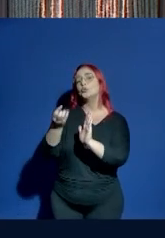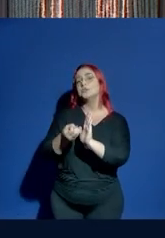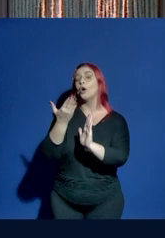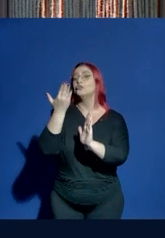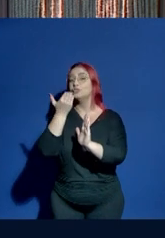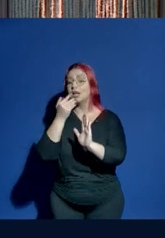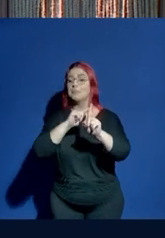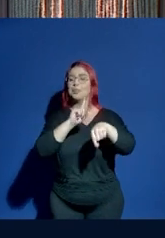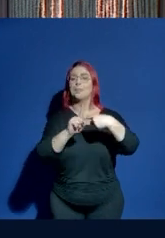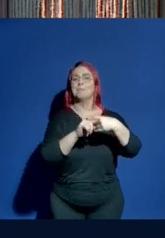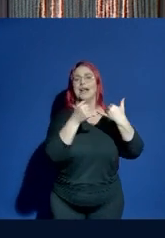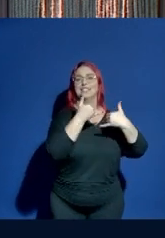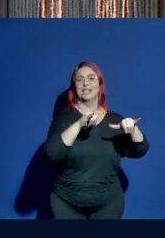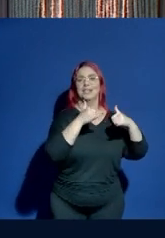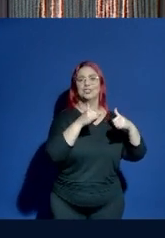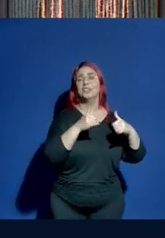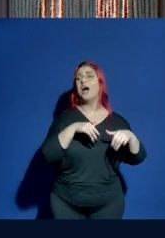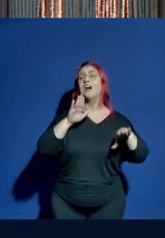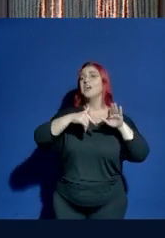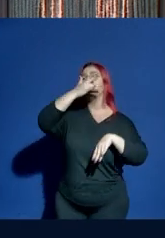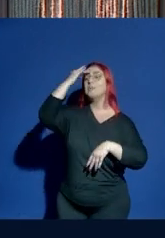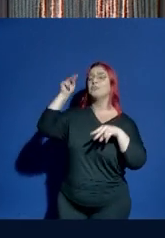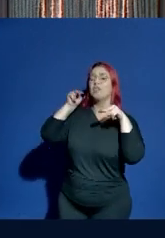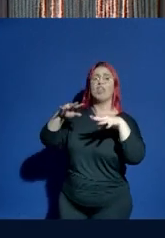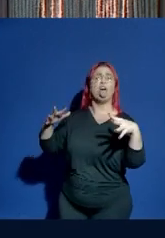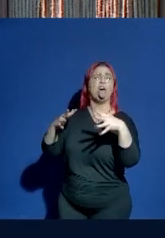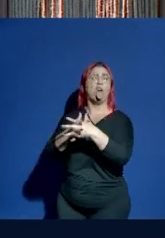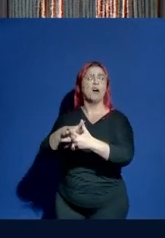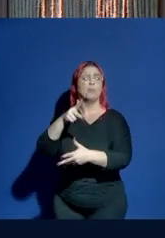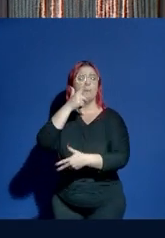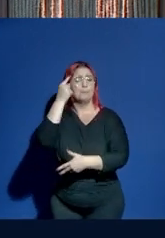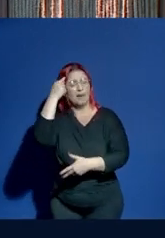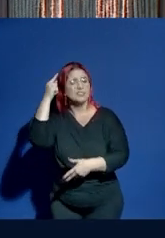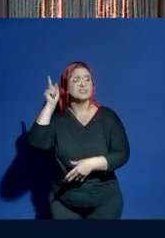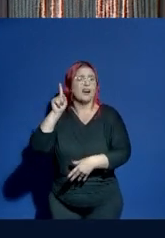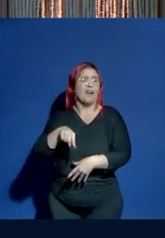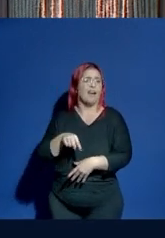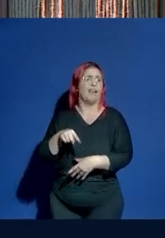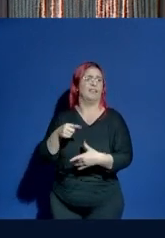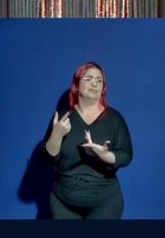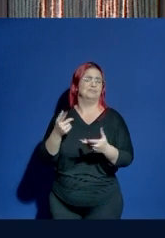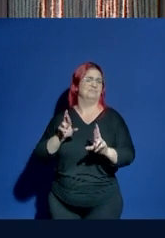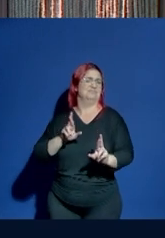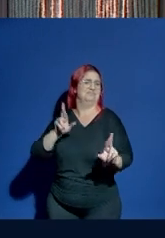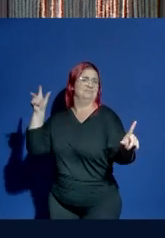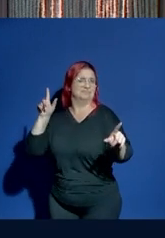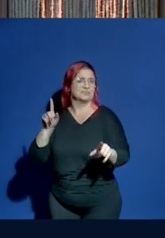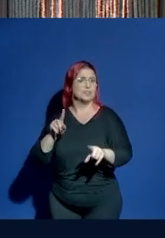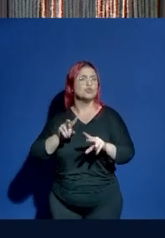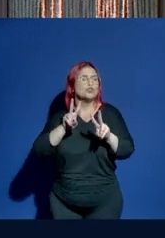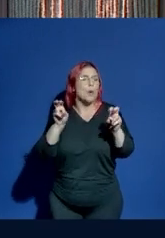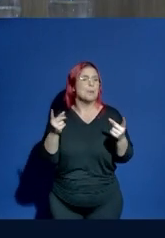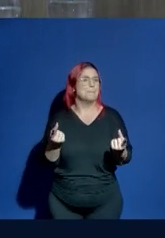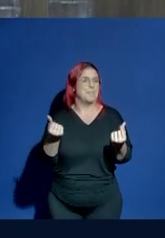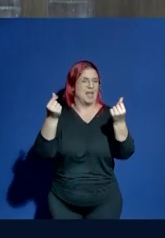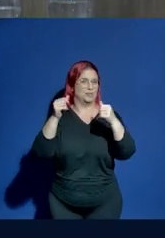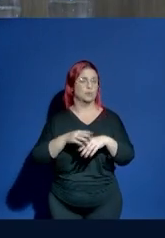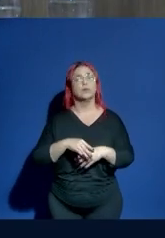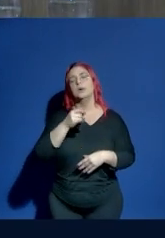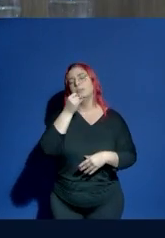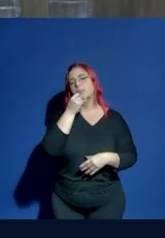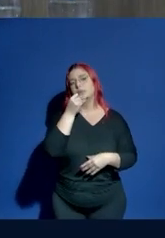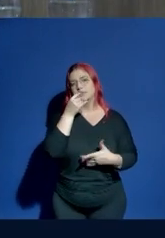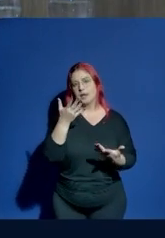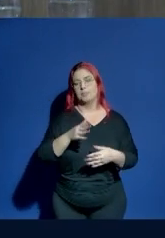de confusão ou de falácia que às vezes se vê na comparação de alimentos com combustíveis do ponto de vista de preço, né? Se você olhar, por